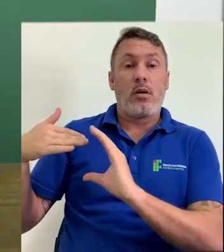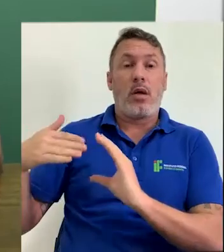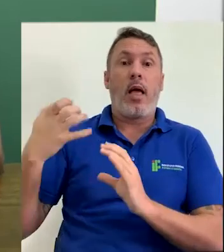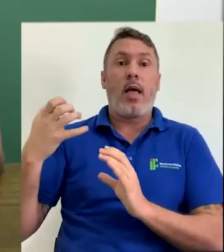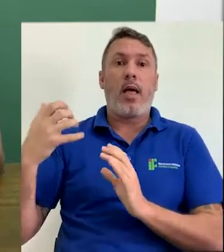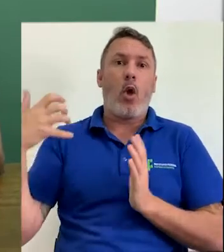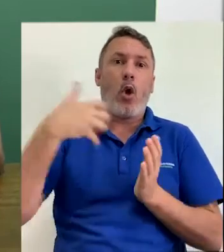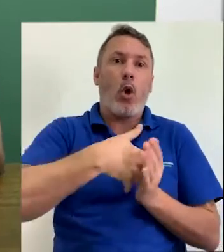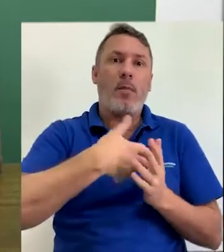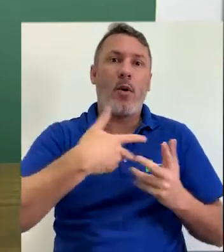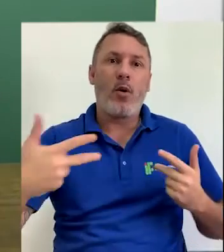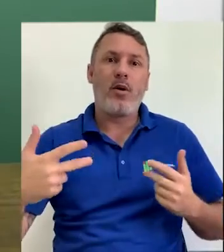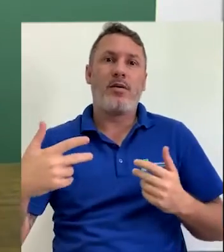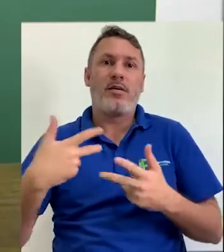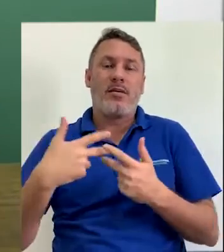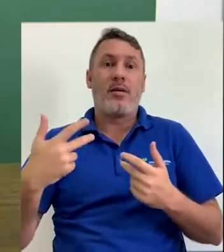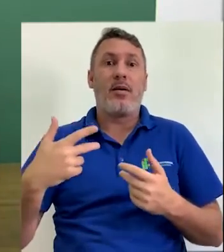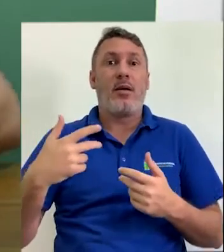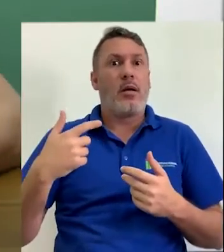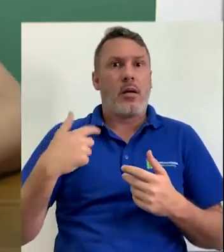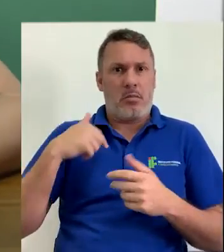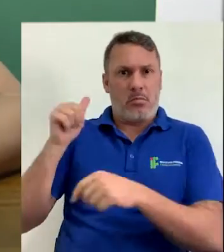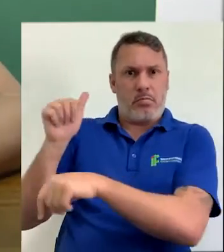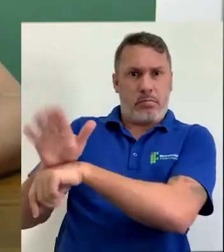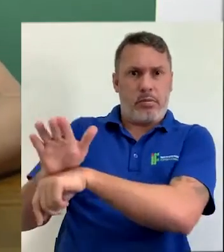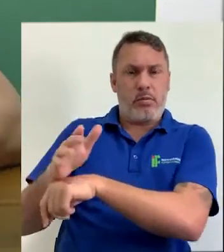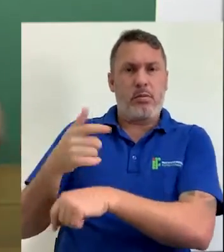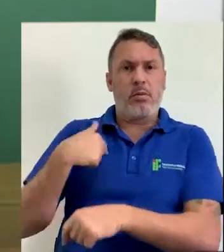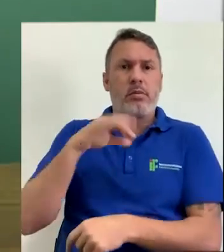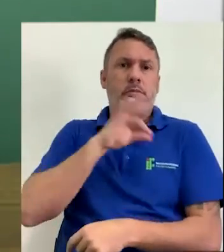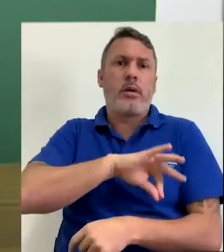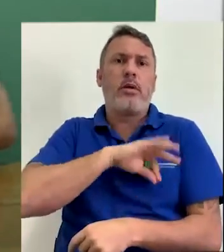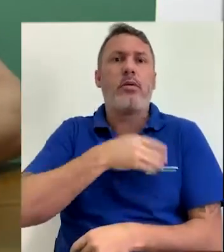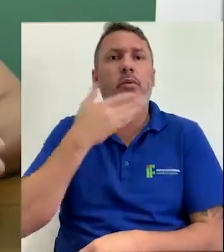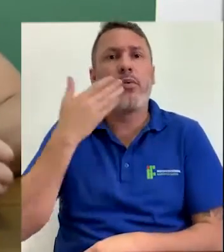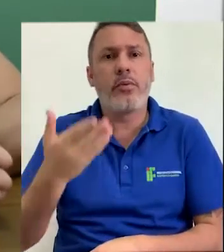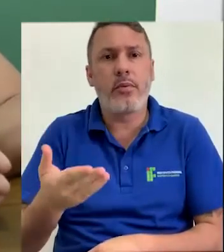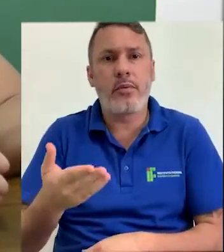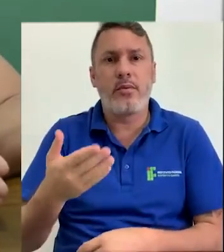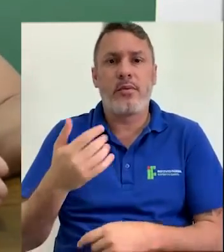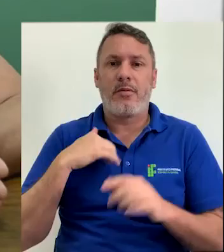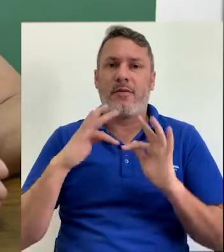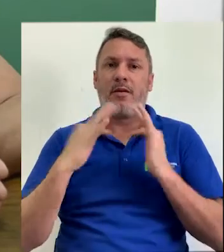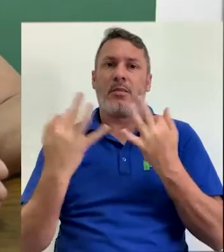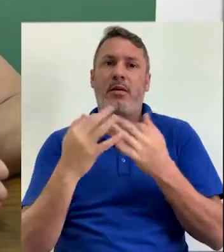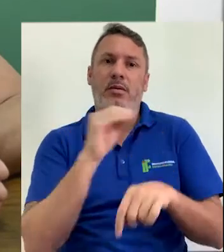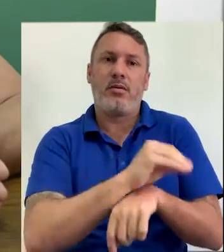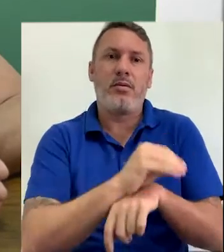uma proposta que é o sustento da minha família, que é a prioridade.